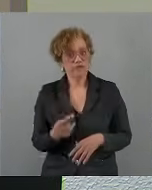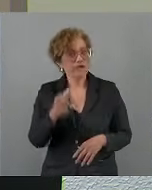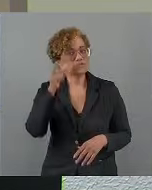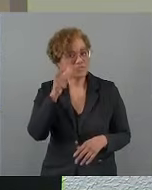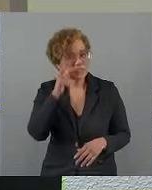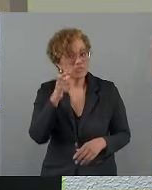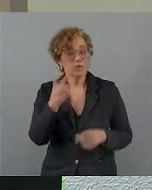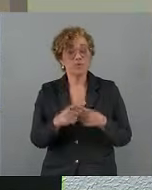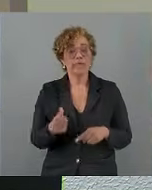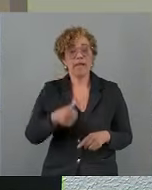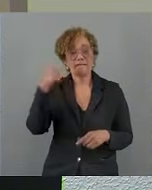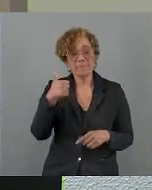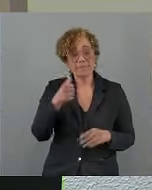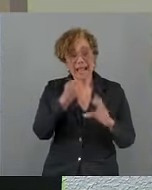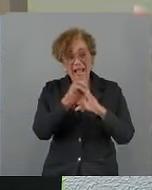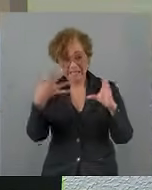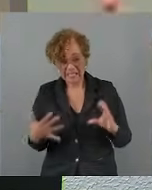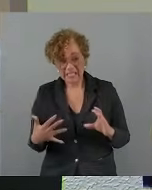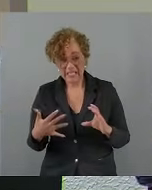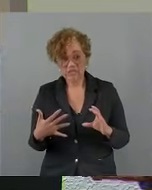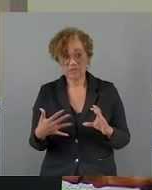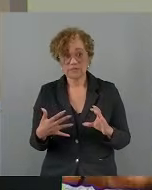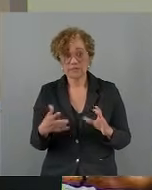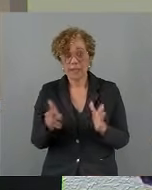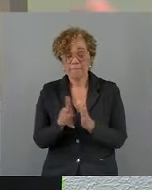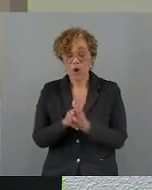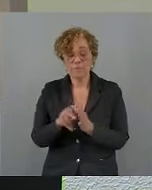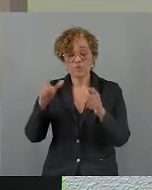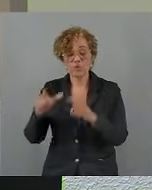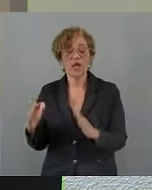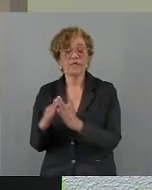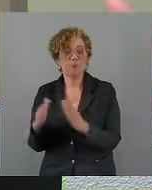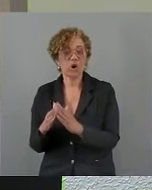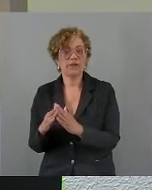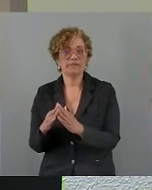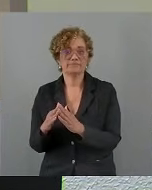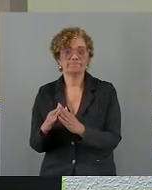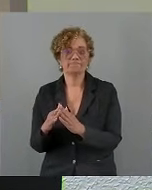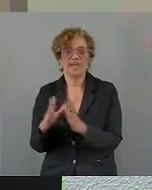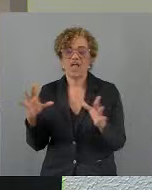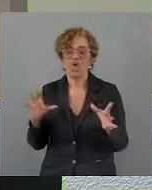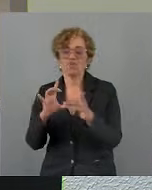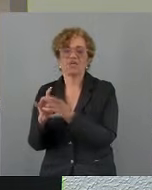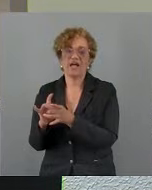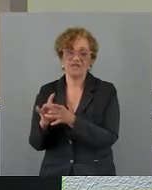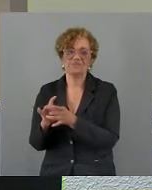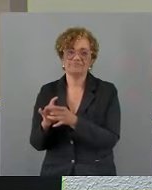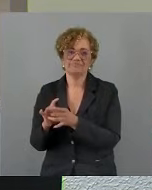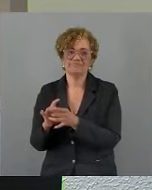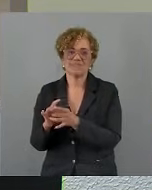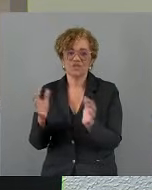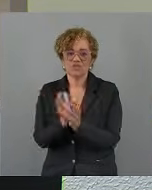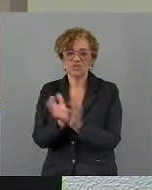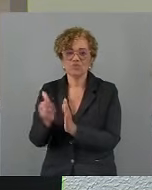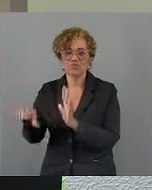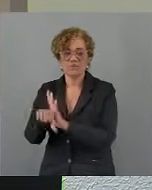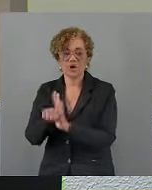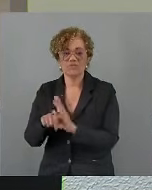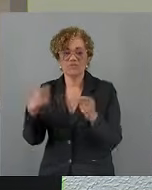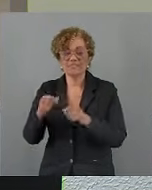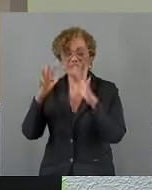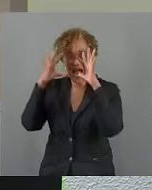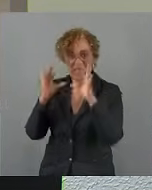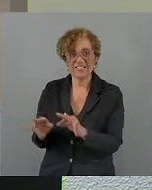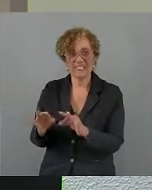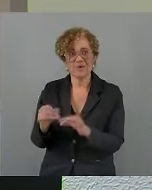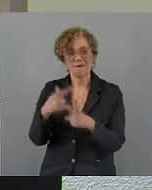porque a primeira característica que você descreve sobre o seu bairro é se é ou não unificado, para você dar um pouco a dimensão da tensão que existe, né? Se existem